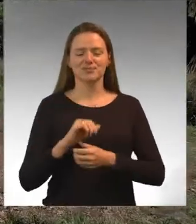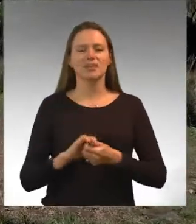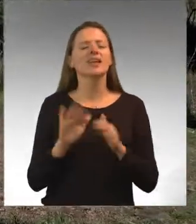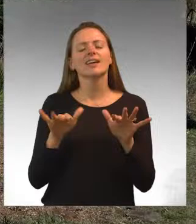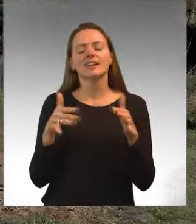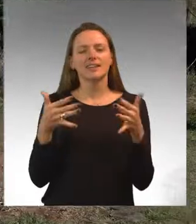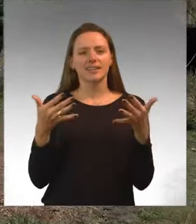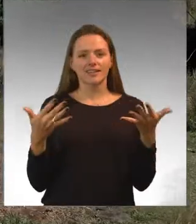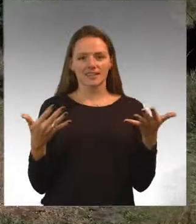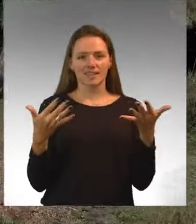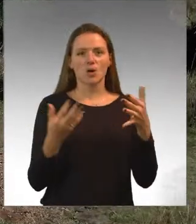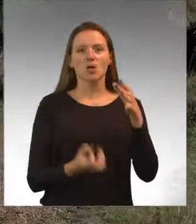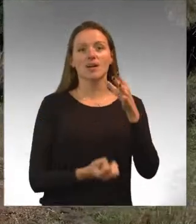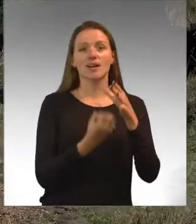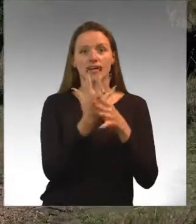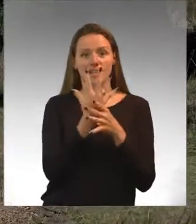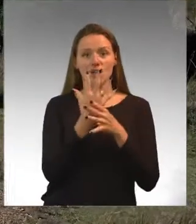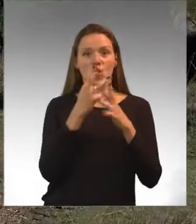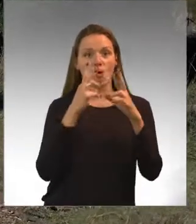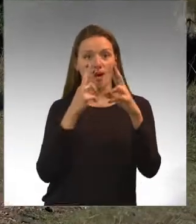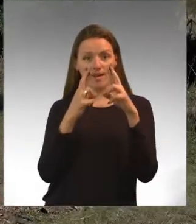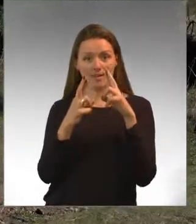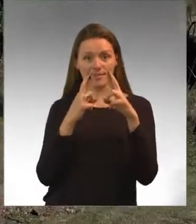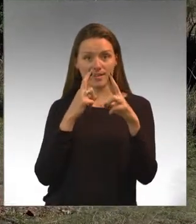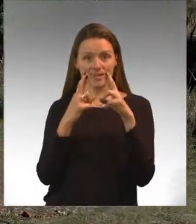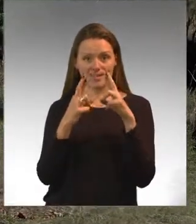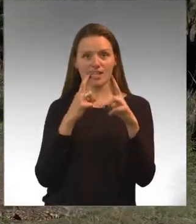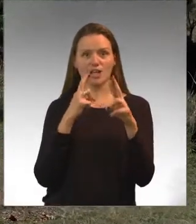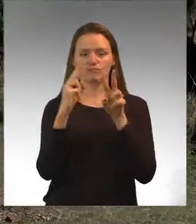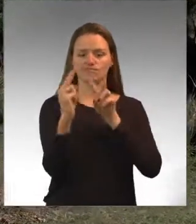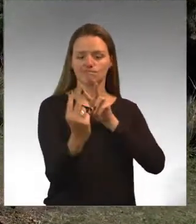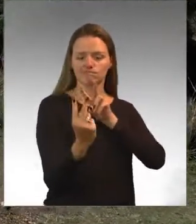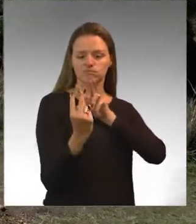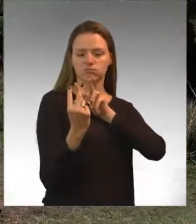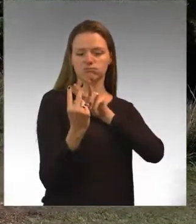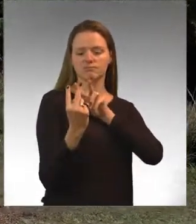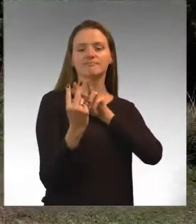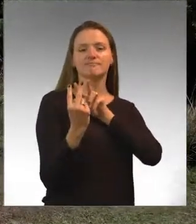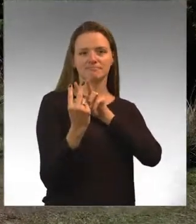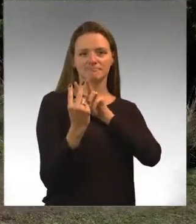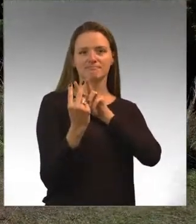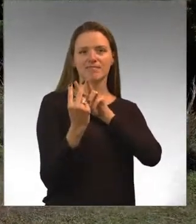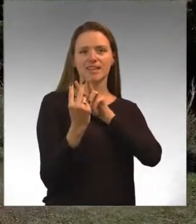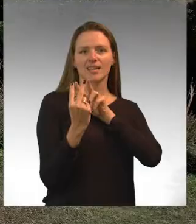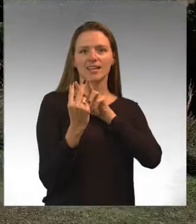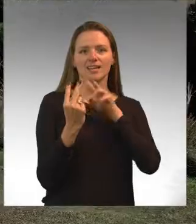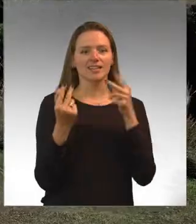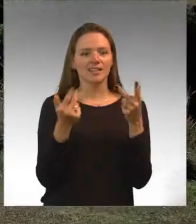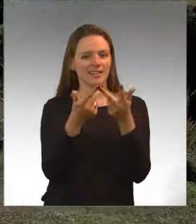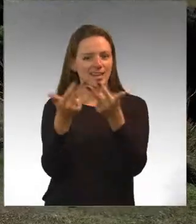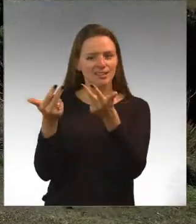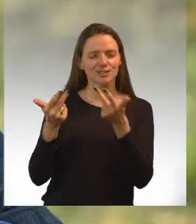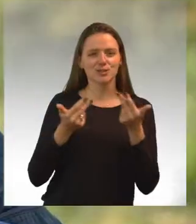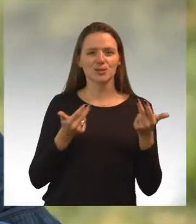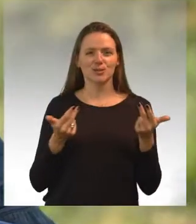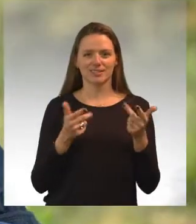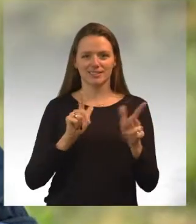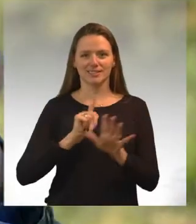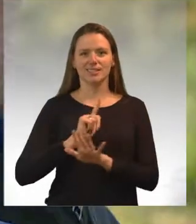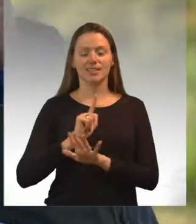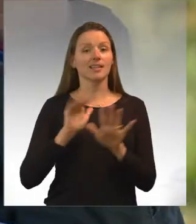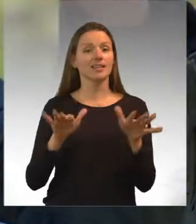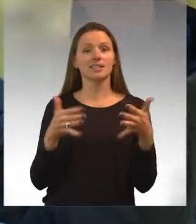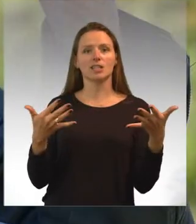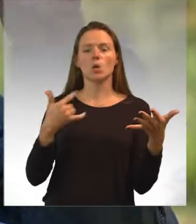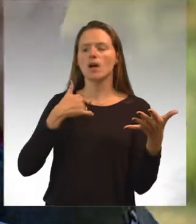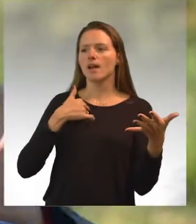Então, ele criou essa relação recíproca entre o olhar e a coisa. Então, olha, eu estou